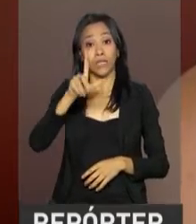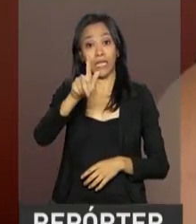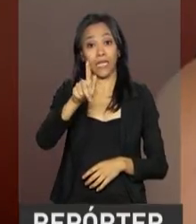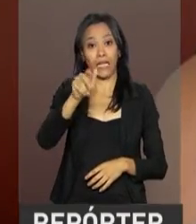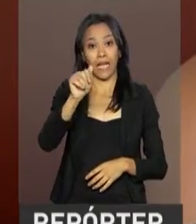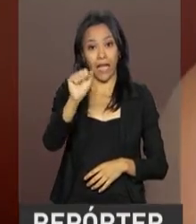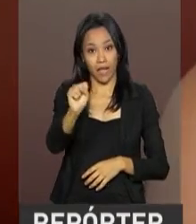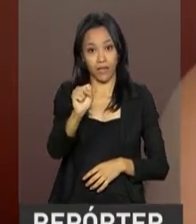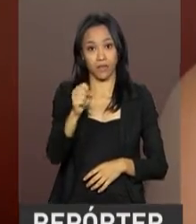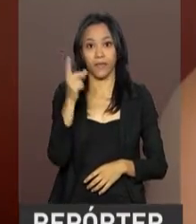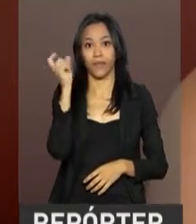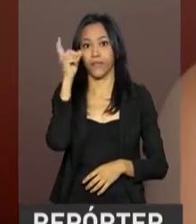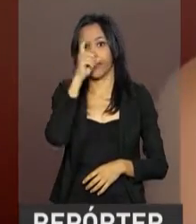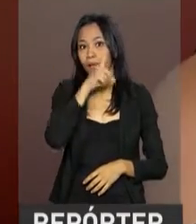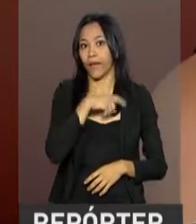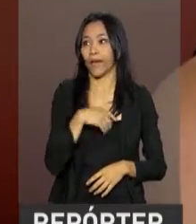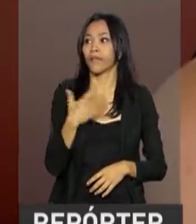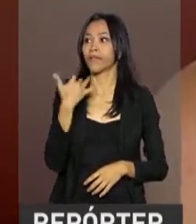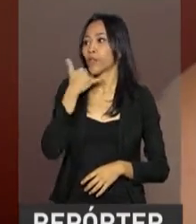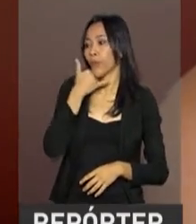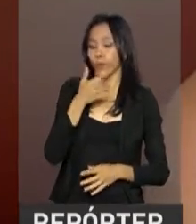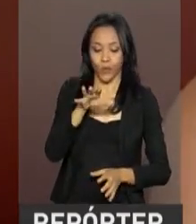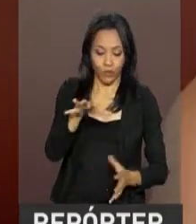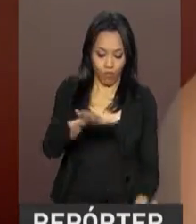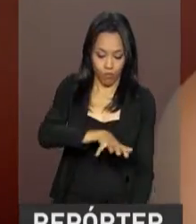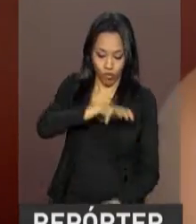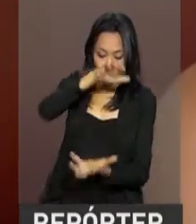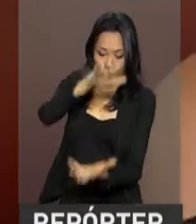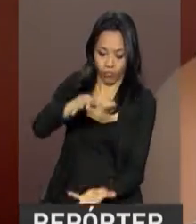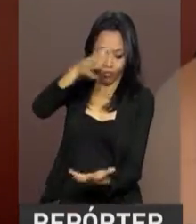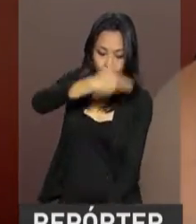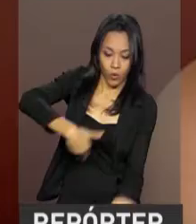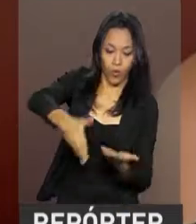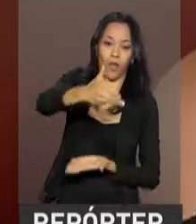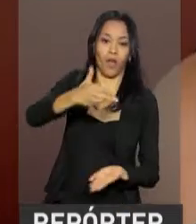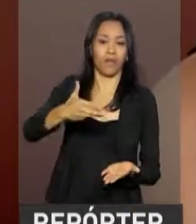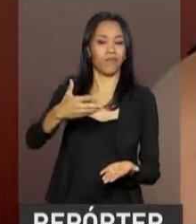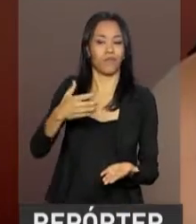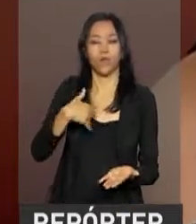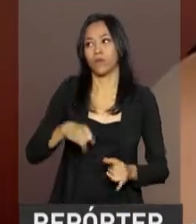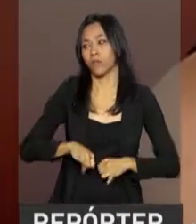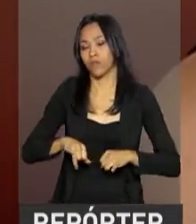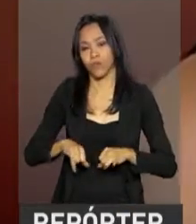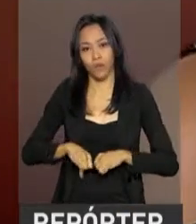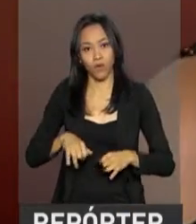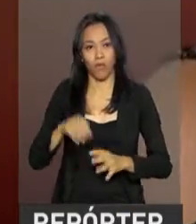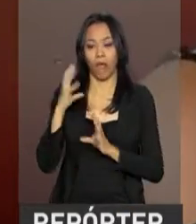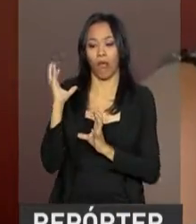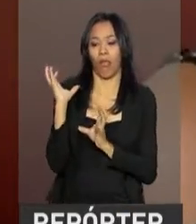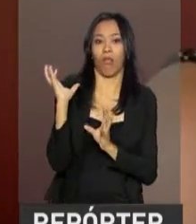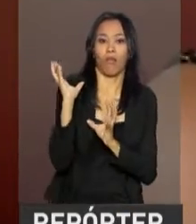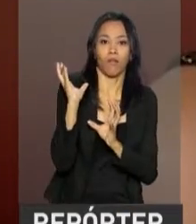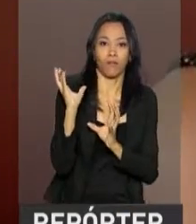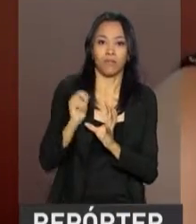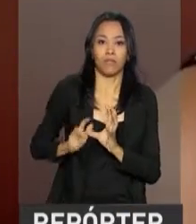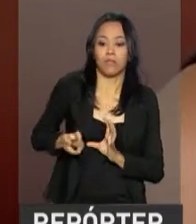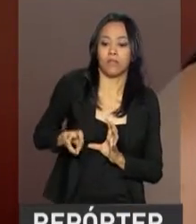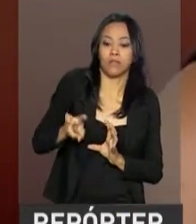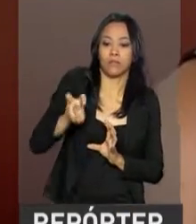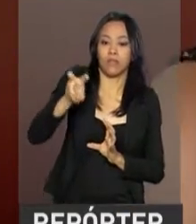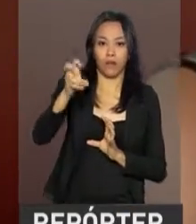aquela dificuldade de ter que trocar o botijão que a gente sofre cadeirinha é